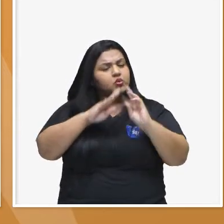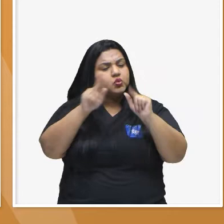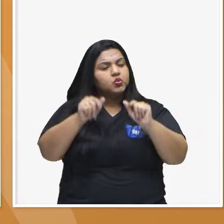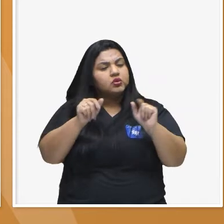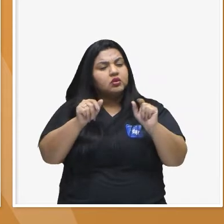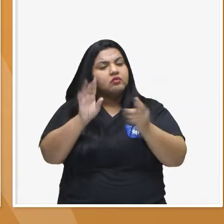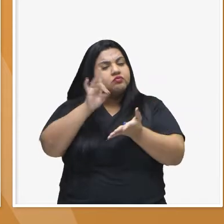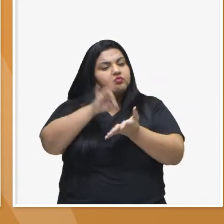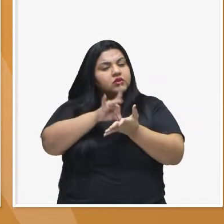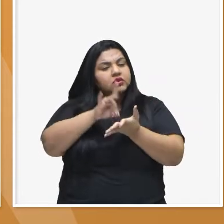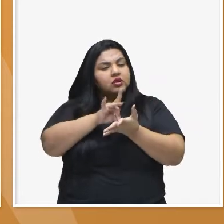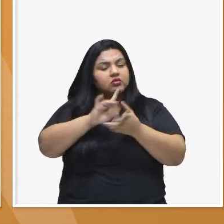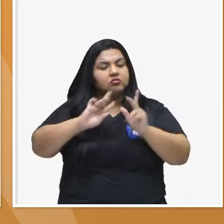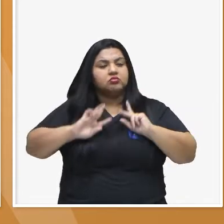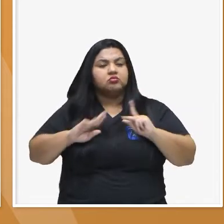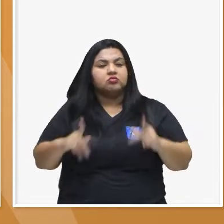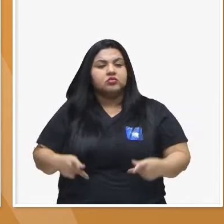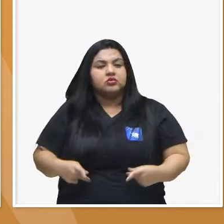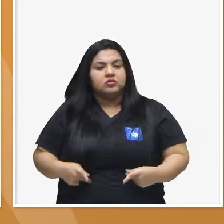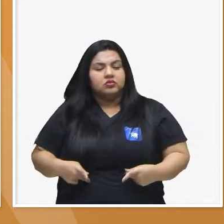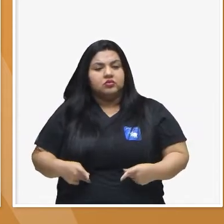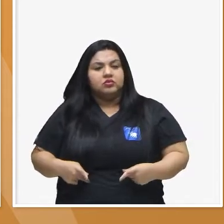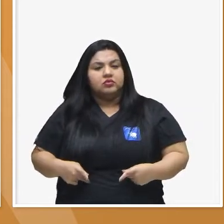humano, né?